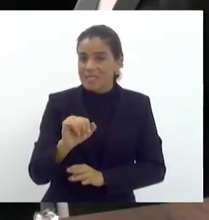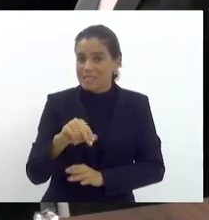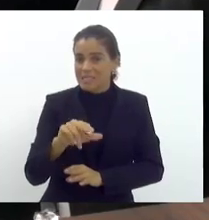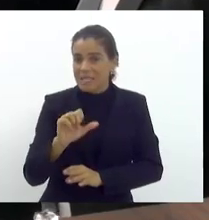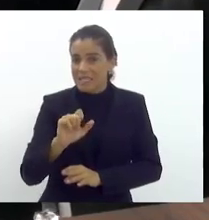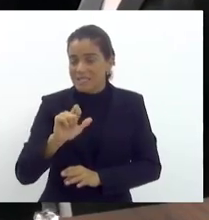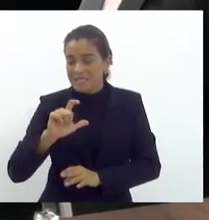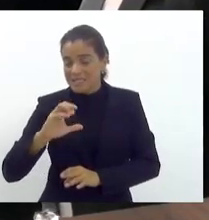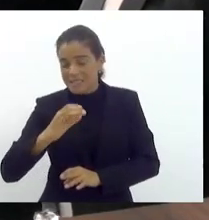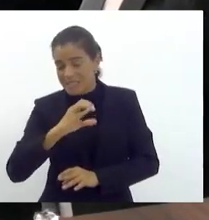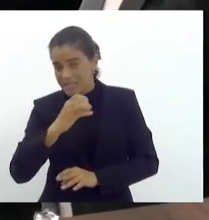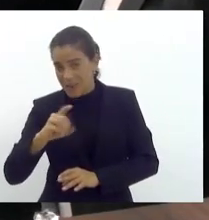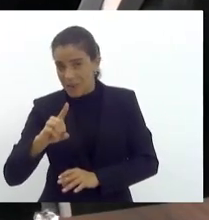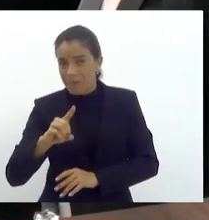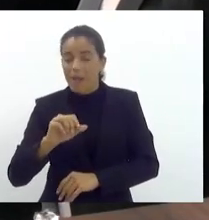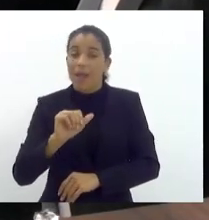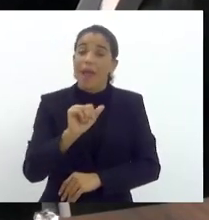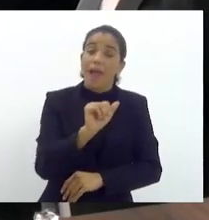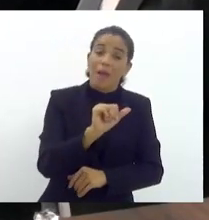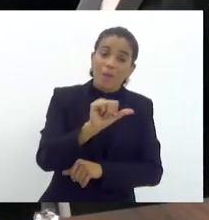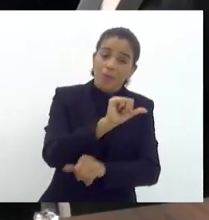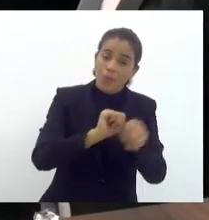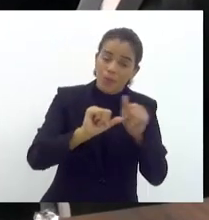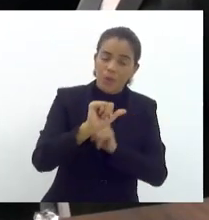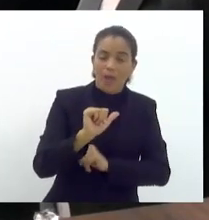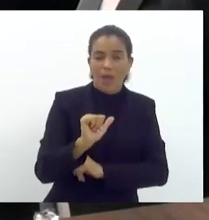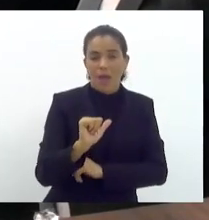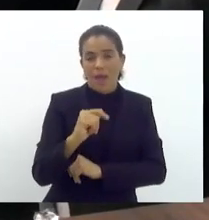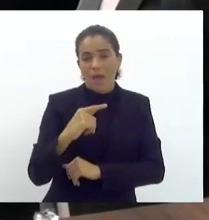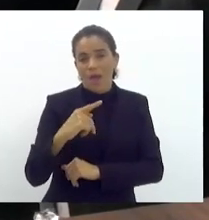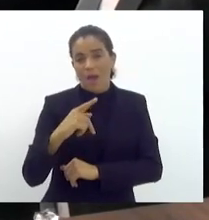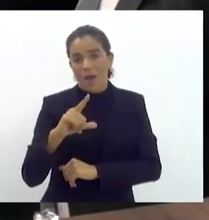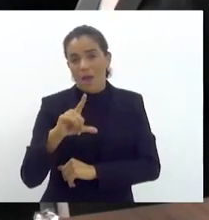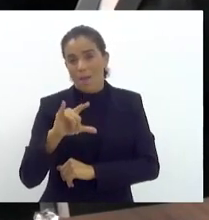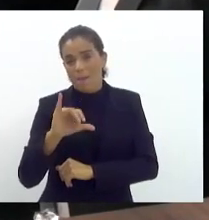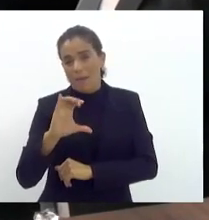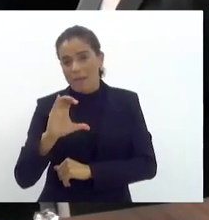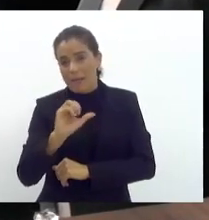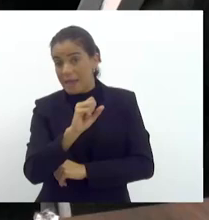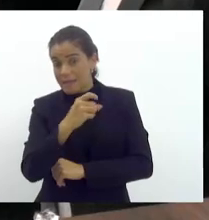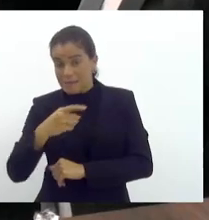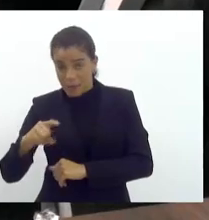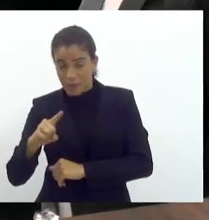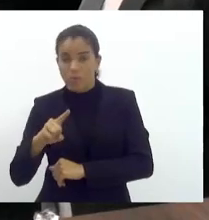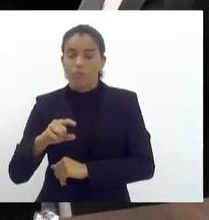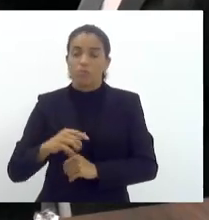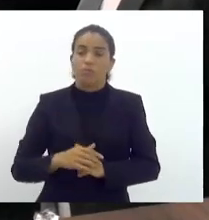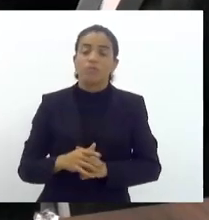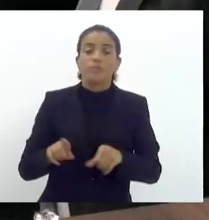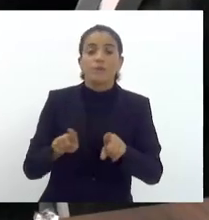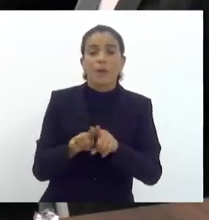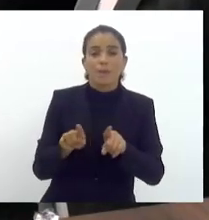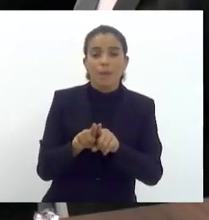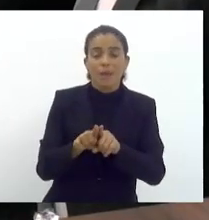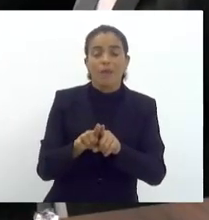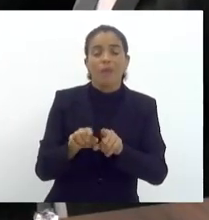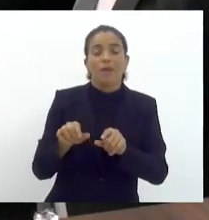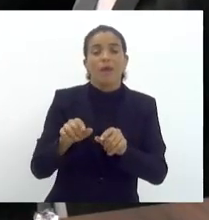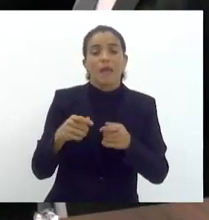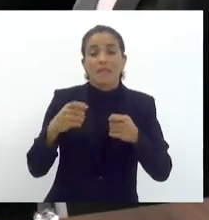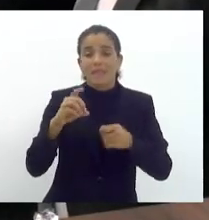ser coerente com caput e onde está botando na proporção das deliberações consoantes